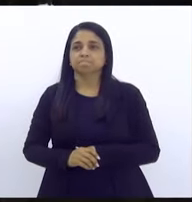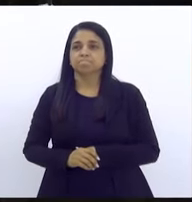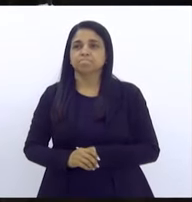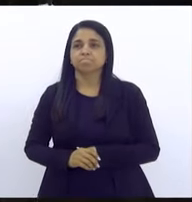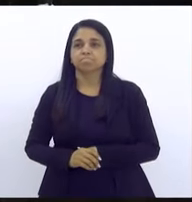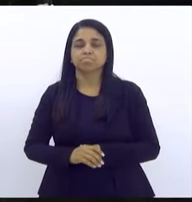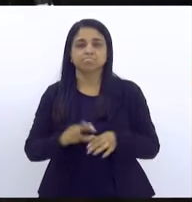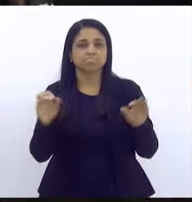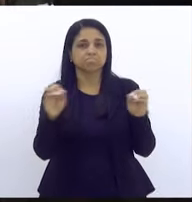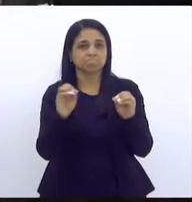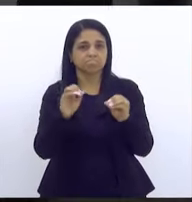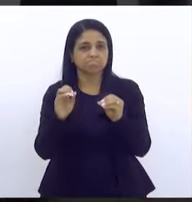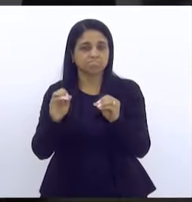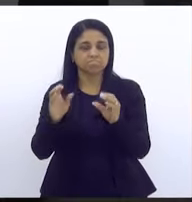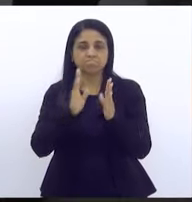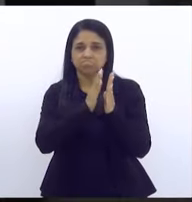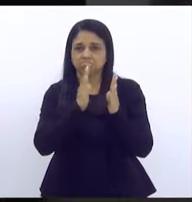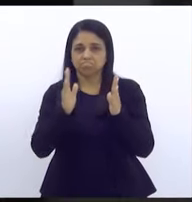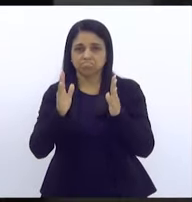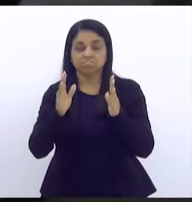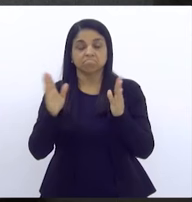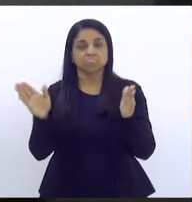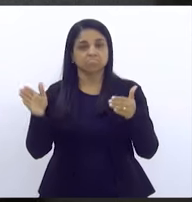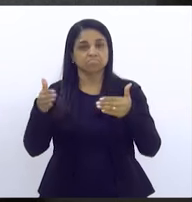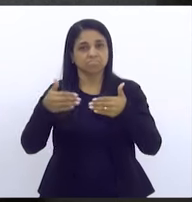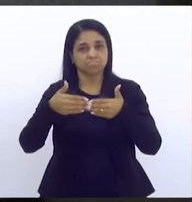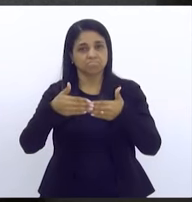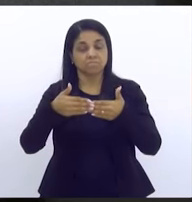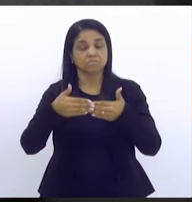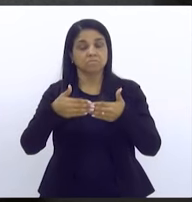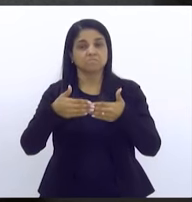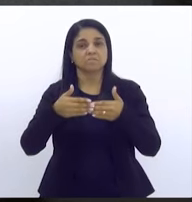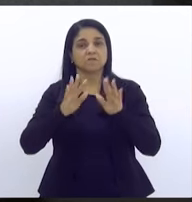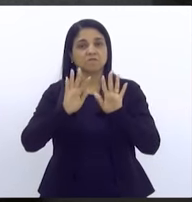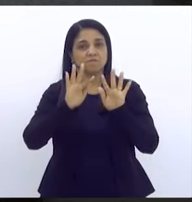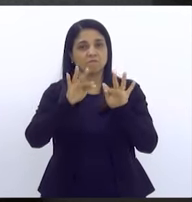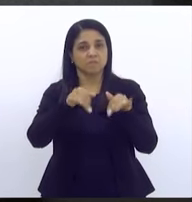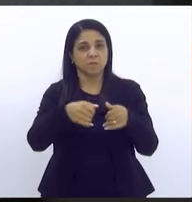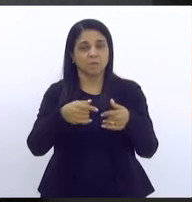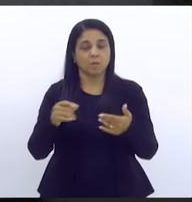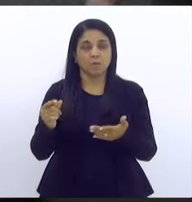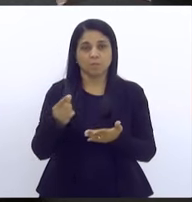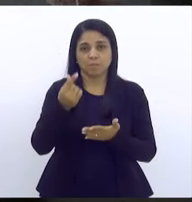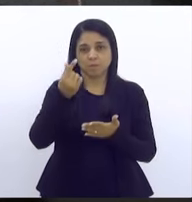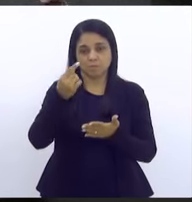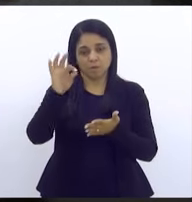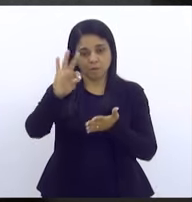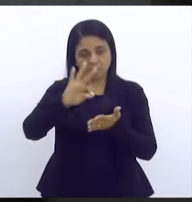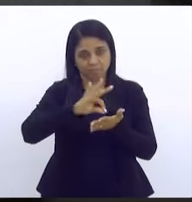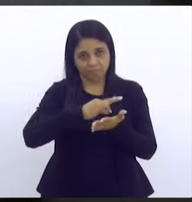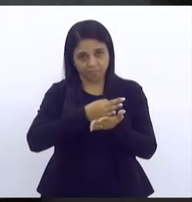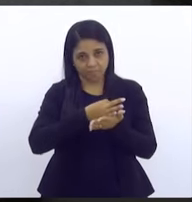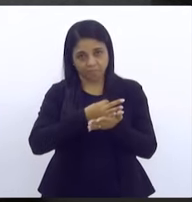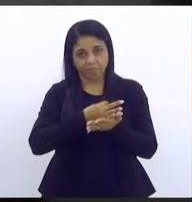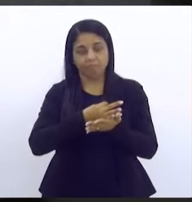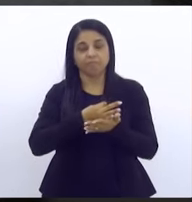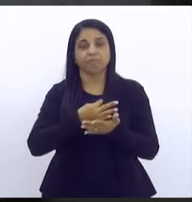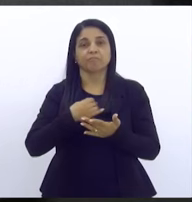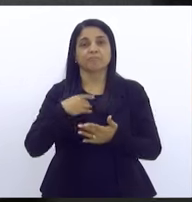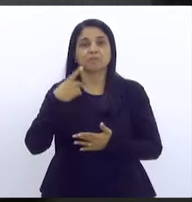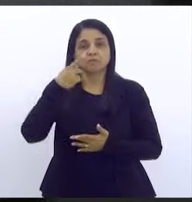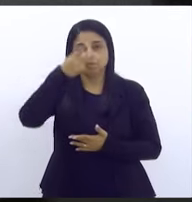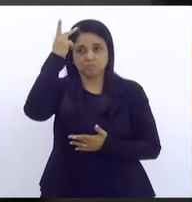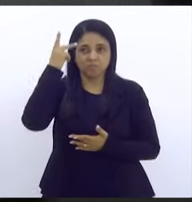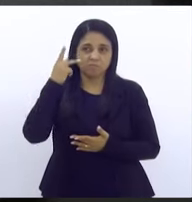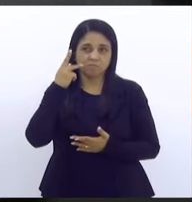Nada mais havendo a tratar na ordem do dia, passa seu expediente final com o primeiro orador inscrito, o nobre deputado Luiz Paulo. Vossa Excelência dispõe de